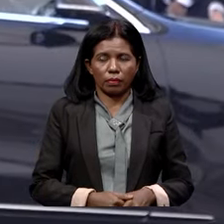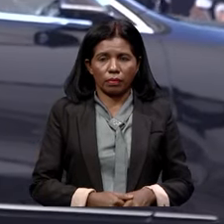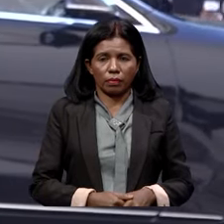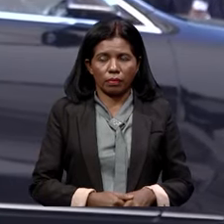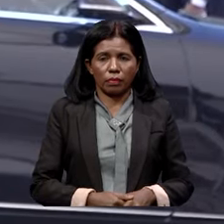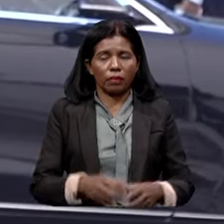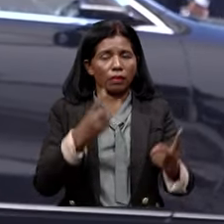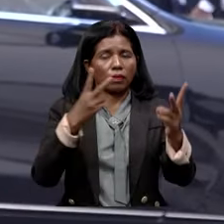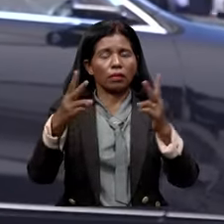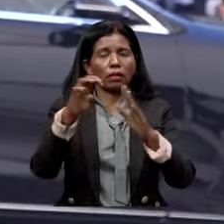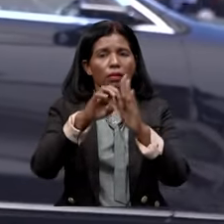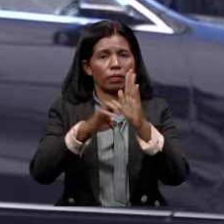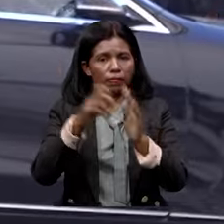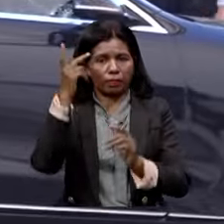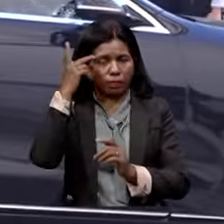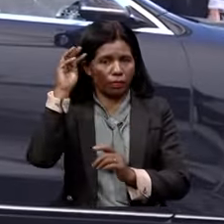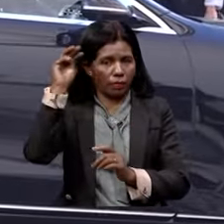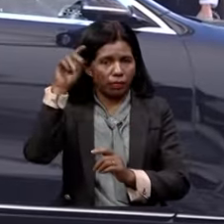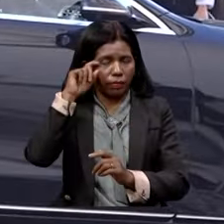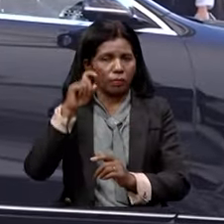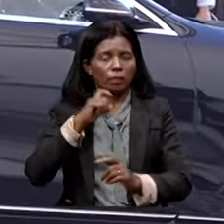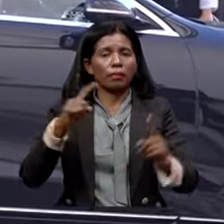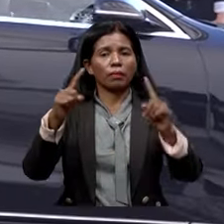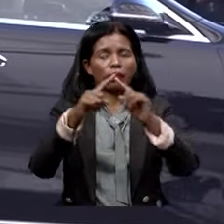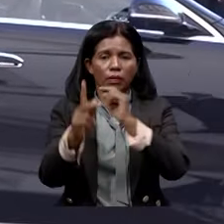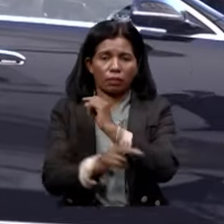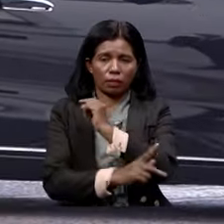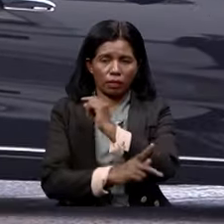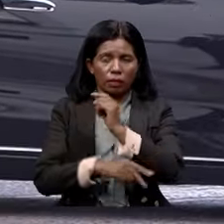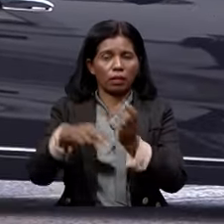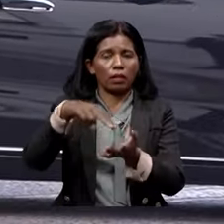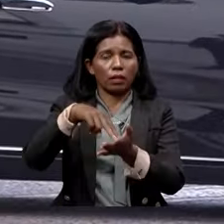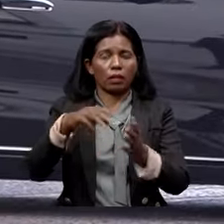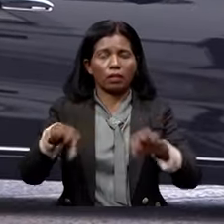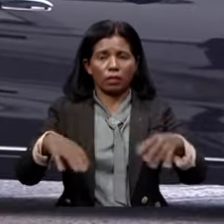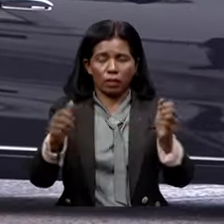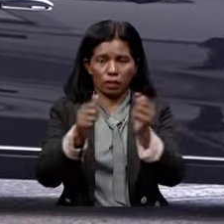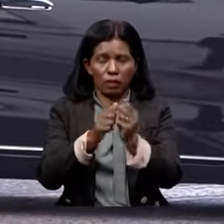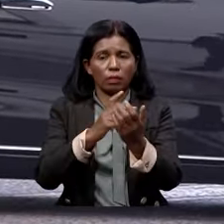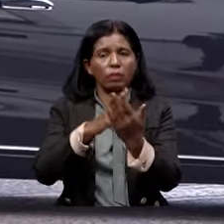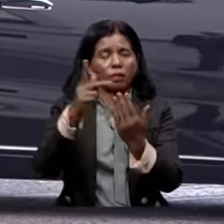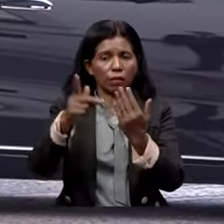E a visita está do primeiro-ministro Cairala Sanana Guzmão, para Portugal, estabelece cooperação, programa estratégico